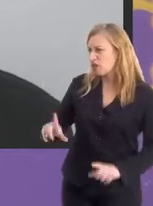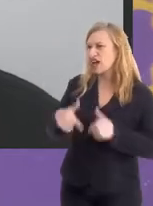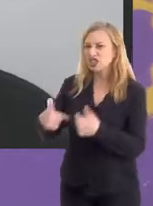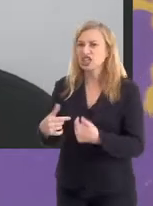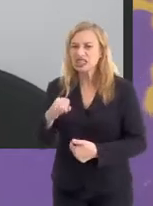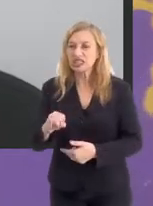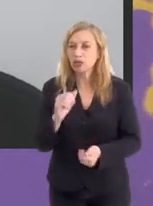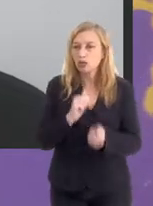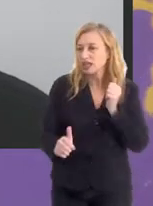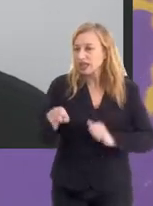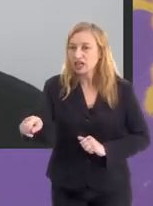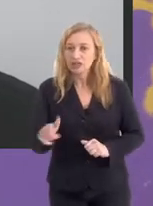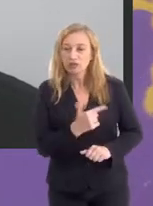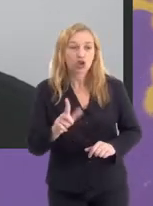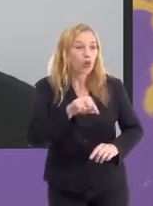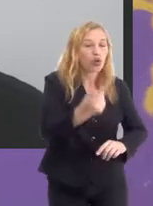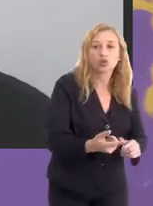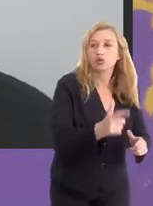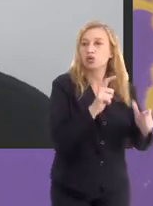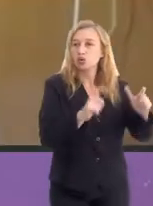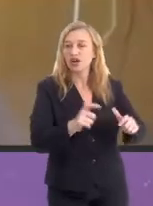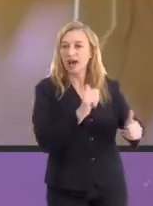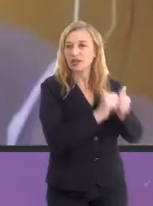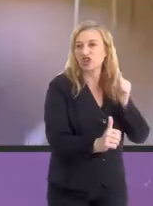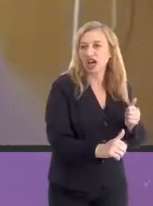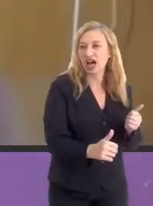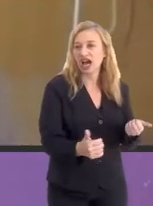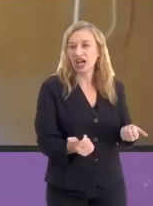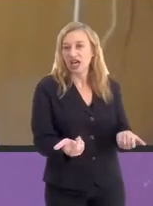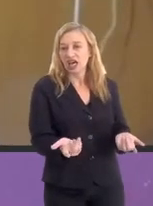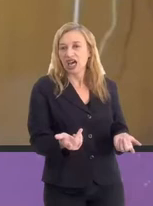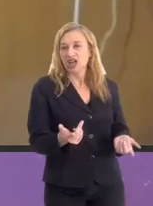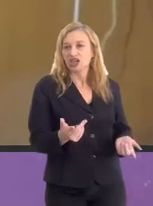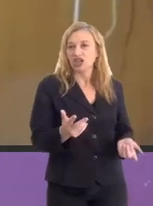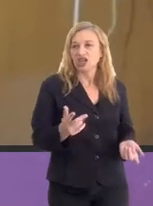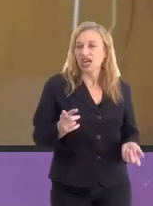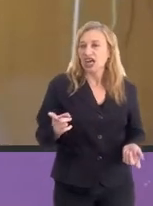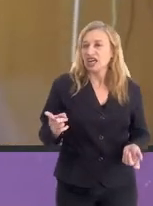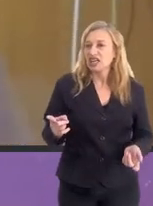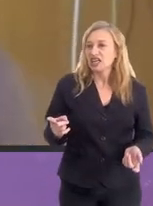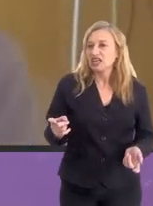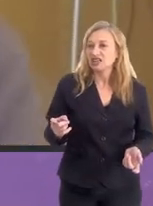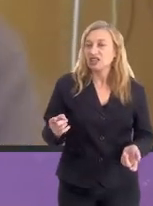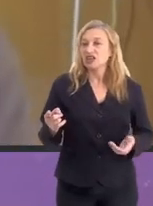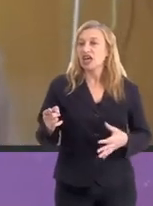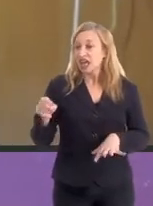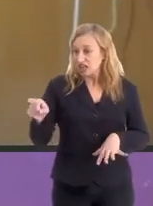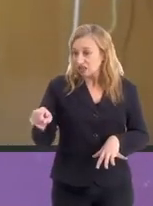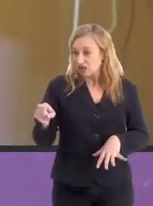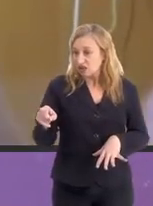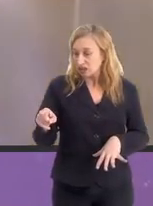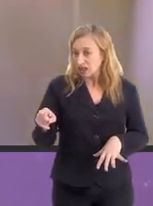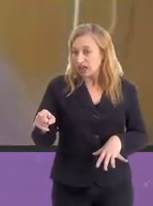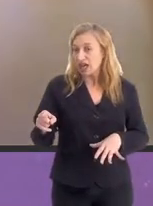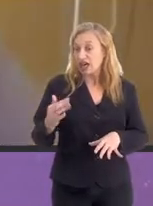essa galera aí vai agir porque se eles não jogarem aqui nós não temos jogar com jogadores medianos o mercado não vai absorver ninguém eles vão precisar comer